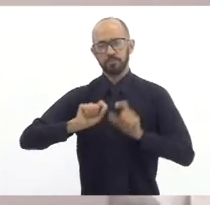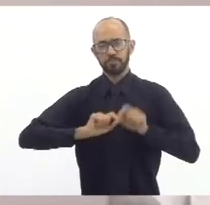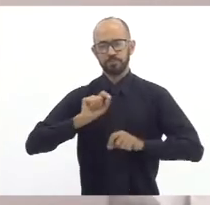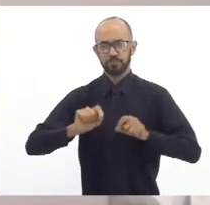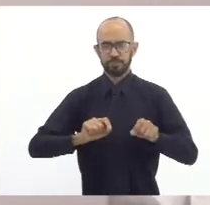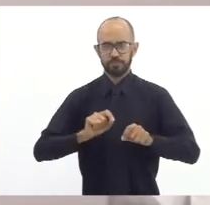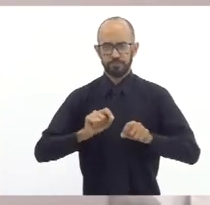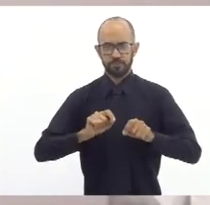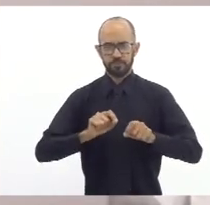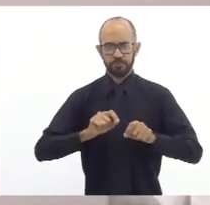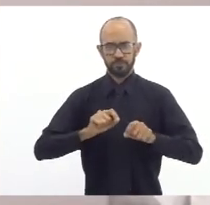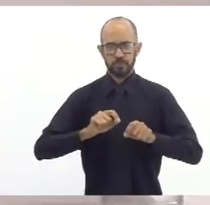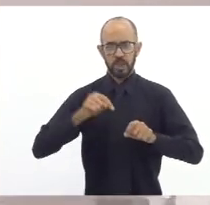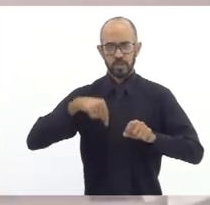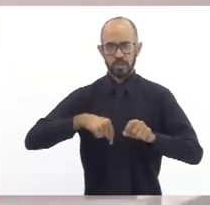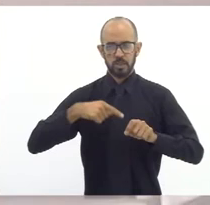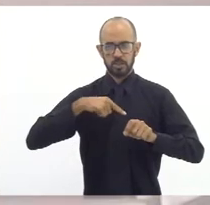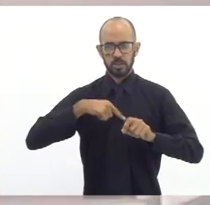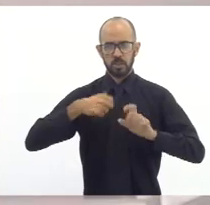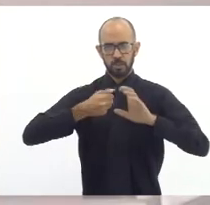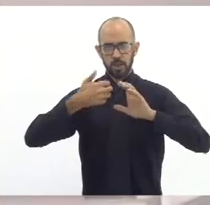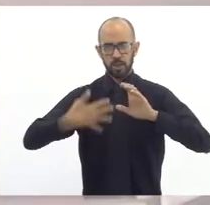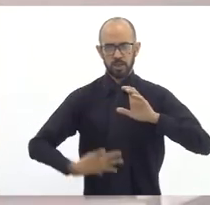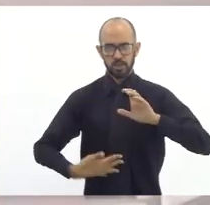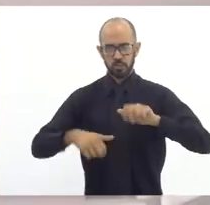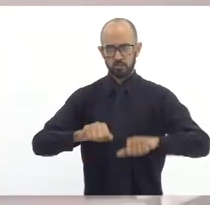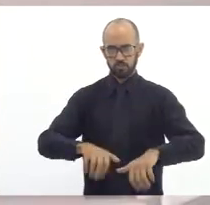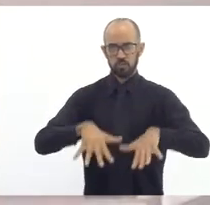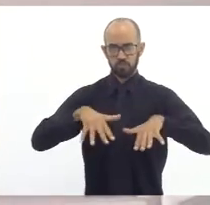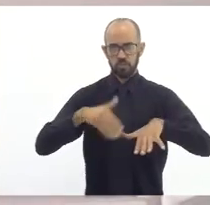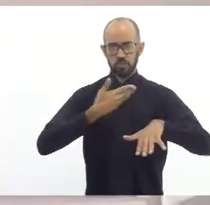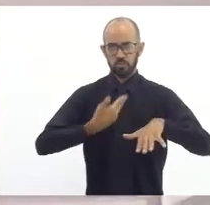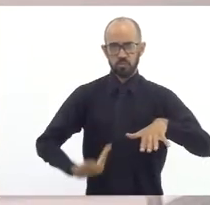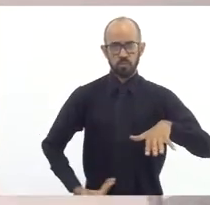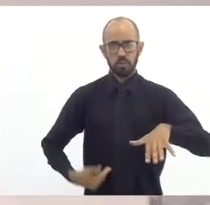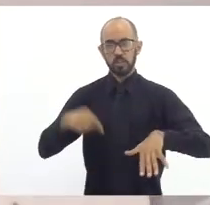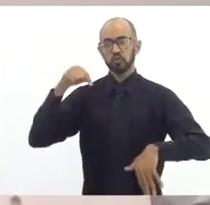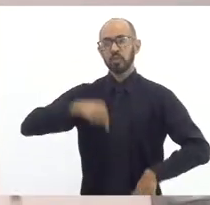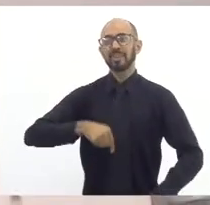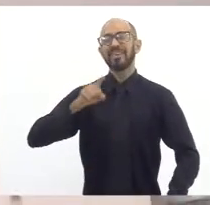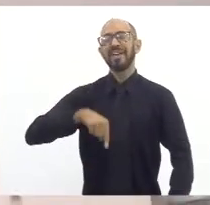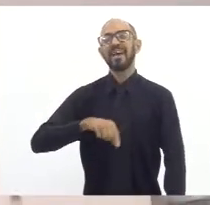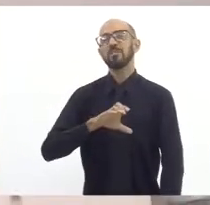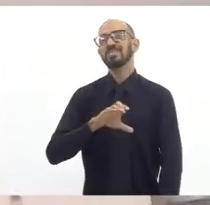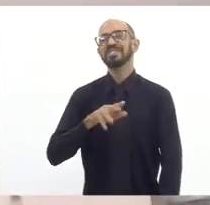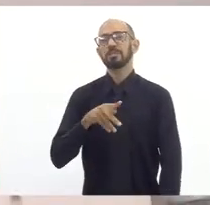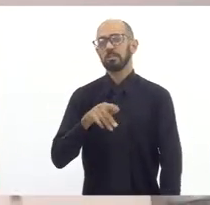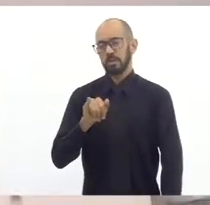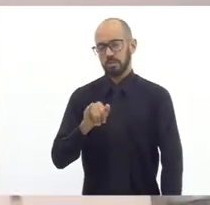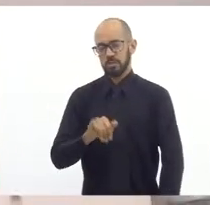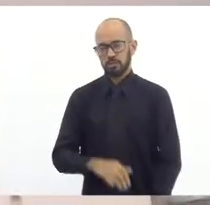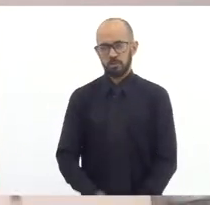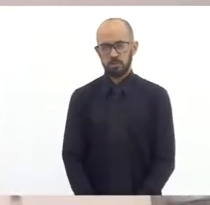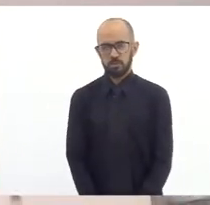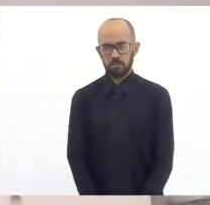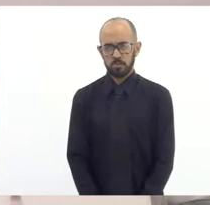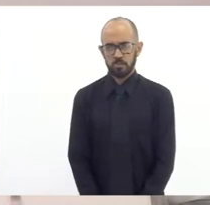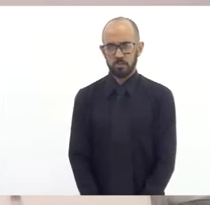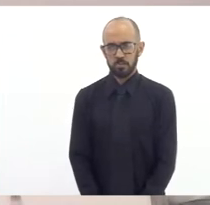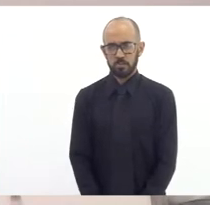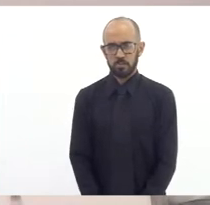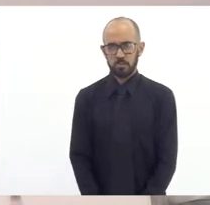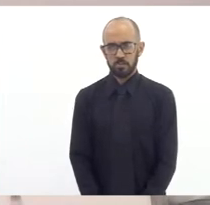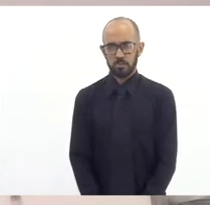a característica de uma grande audiência pública, isto aqui é uma CPI. Né? Não